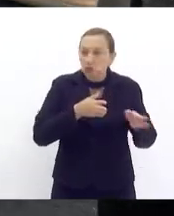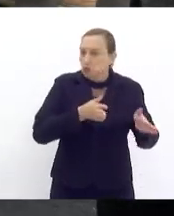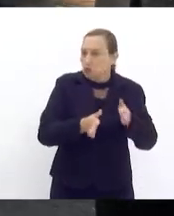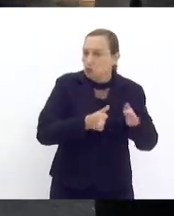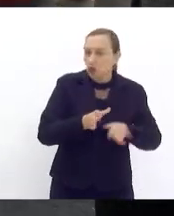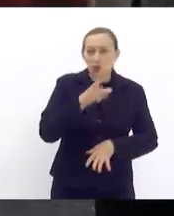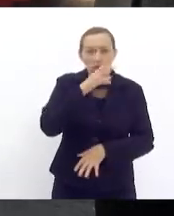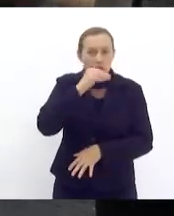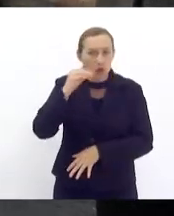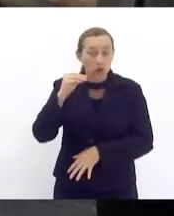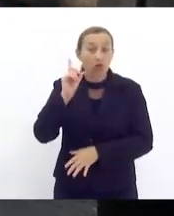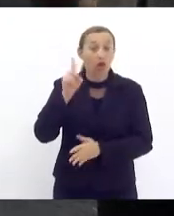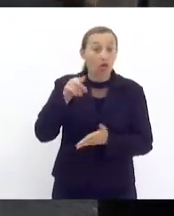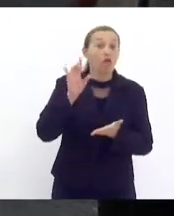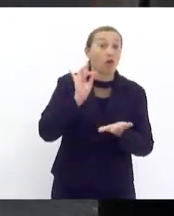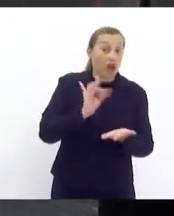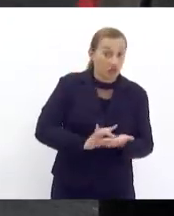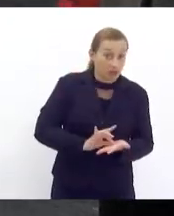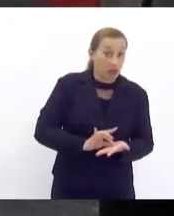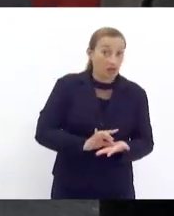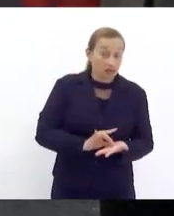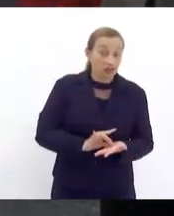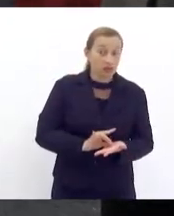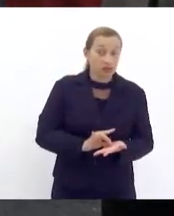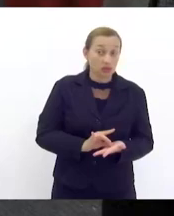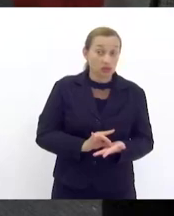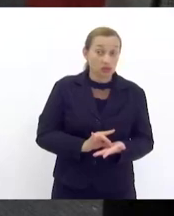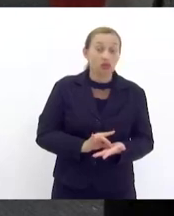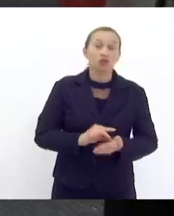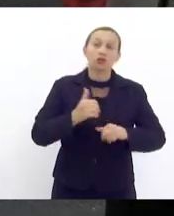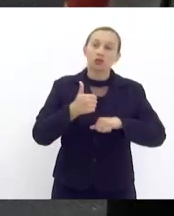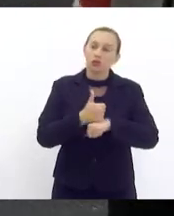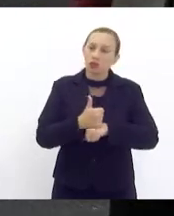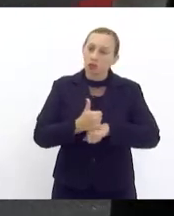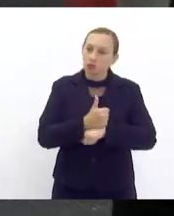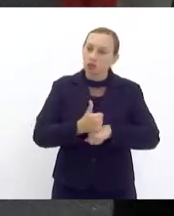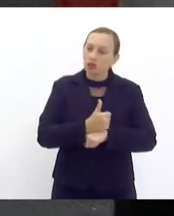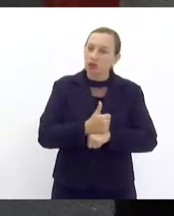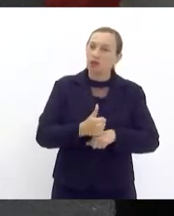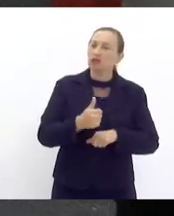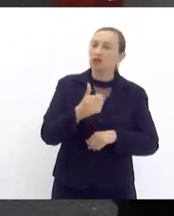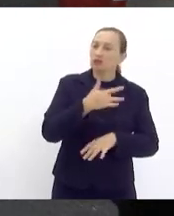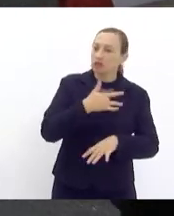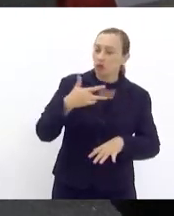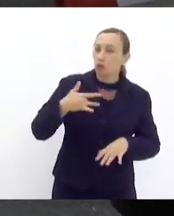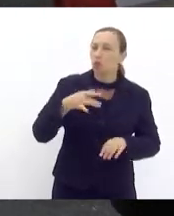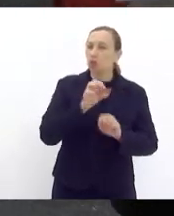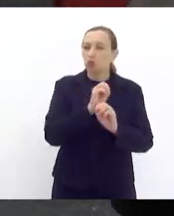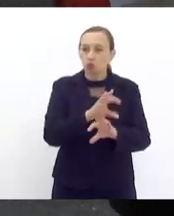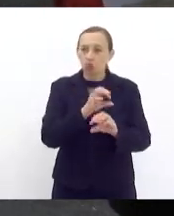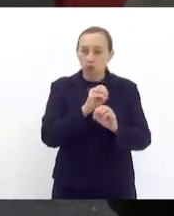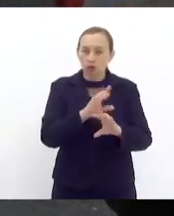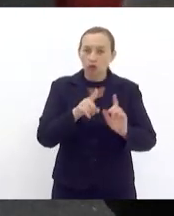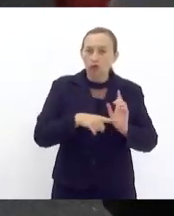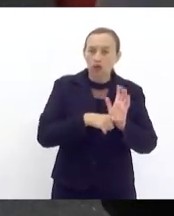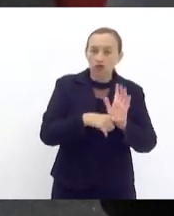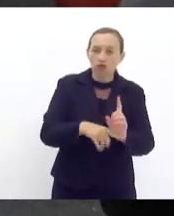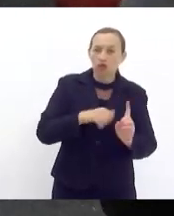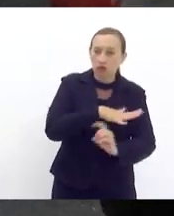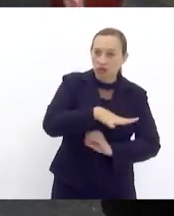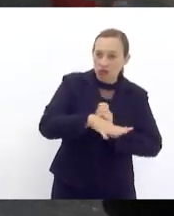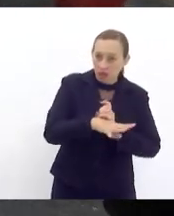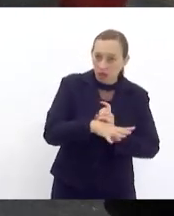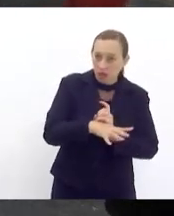é uma realidade que é apontada pelos profissionais da Saúde da educação e da Assistência Social